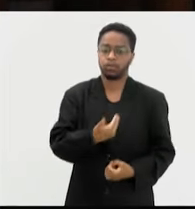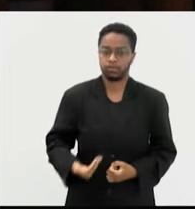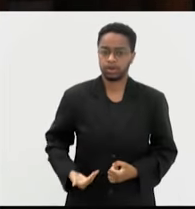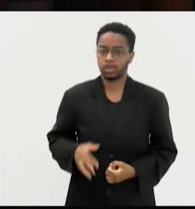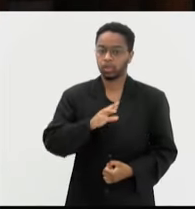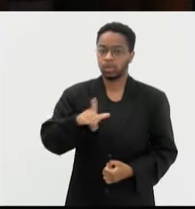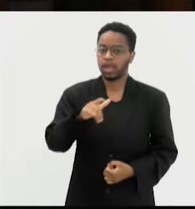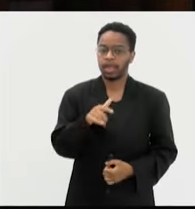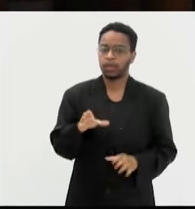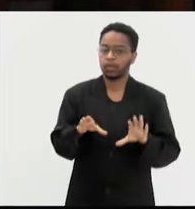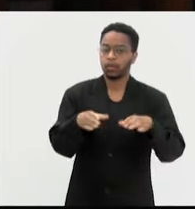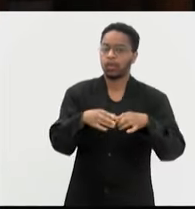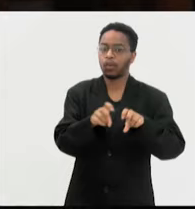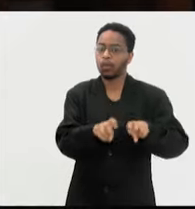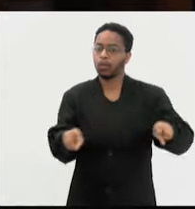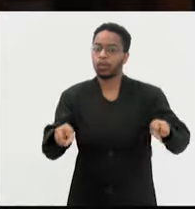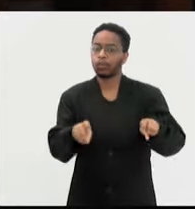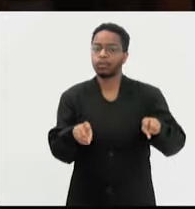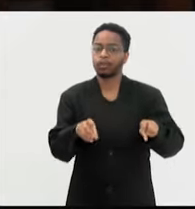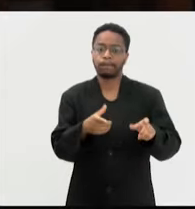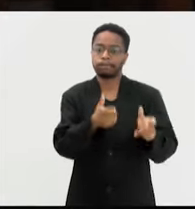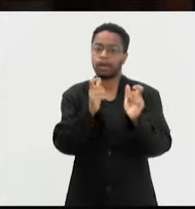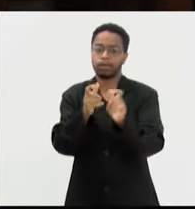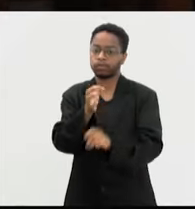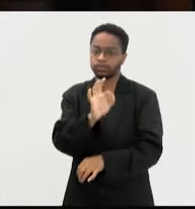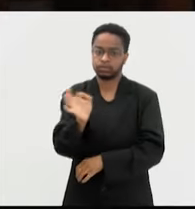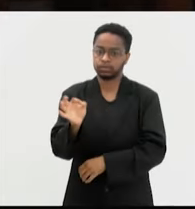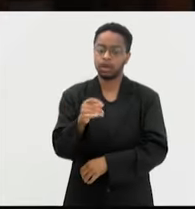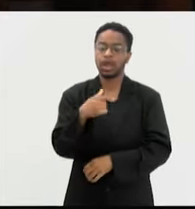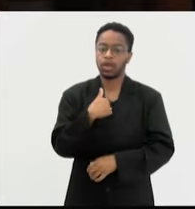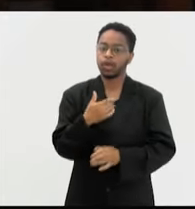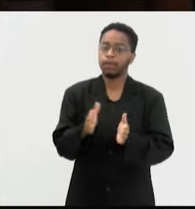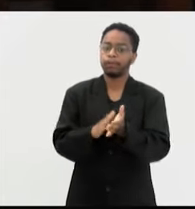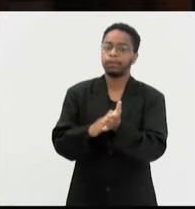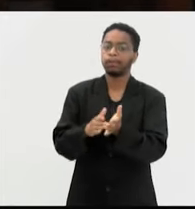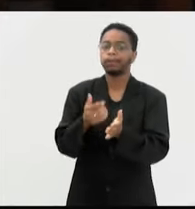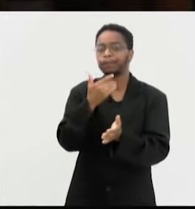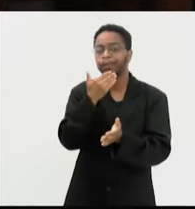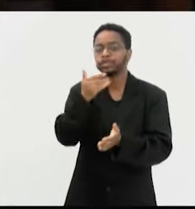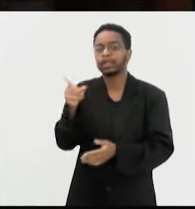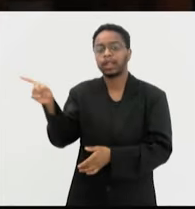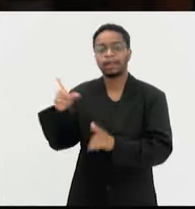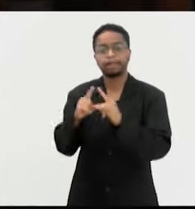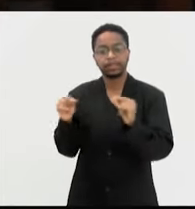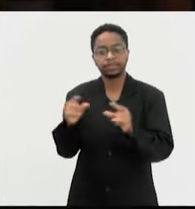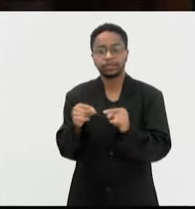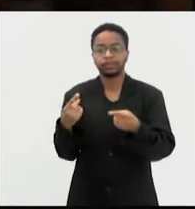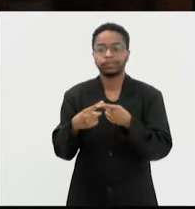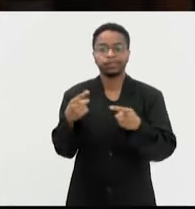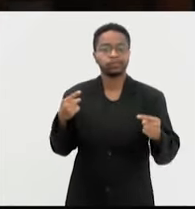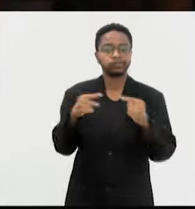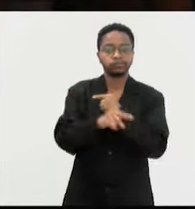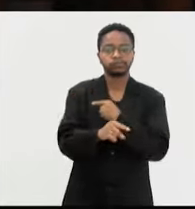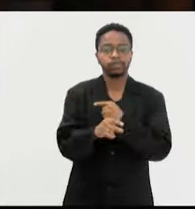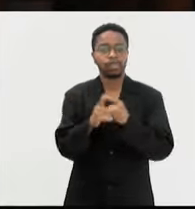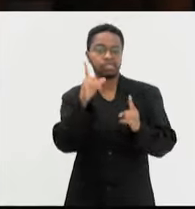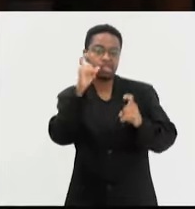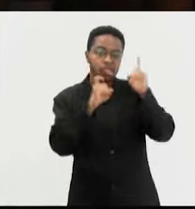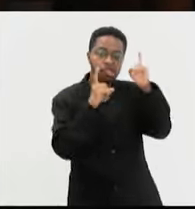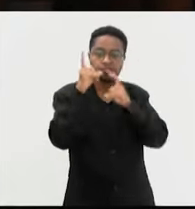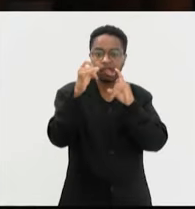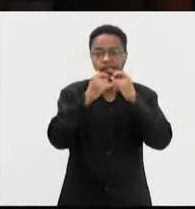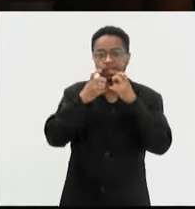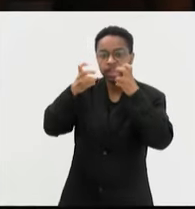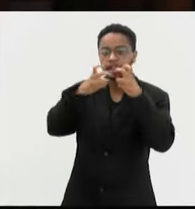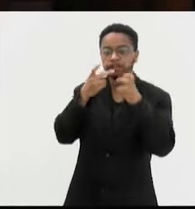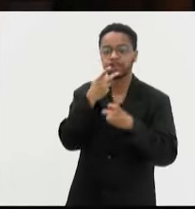é bancada da bala bancada da Segurança Pública eu vou cobrar quem é da bancada da Segurança Pública lá em Brasília que em vez de ficar fazendo essa mímica gritando falando que o governador